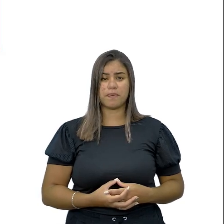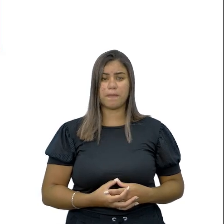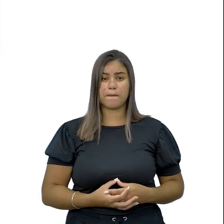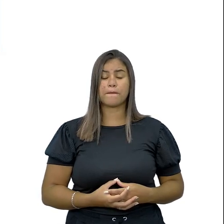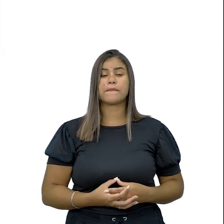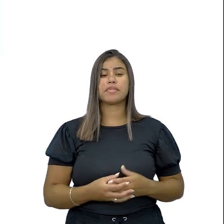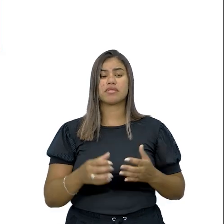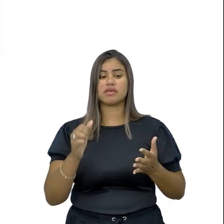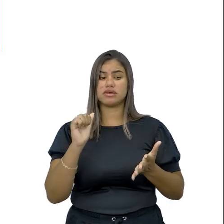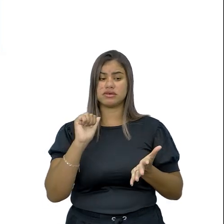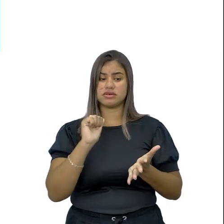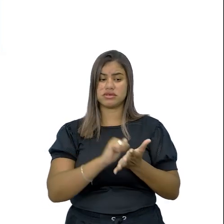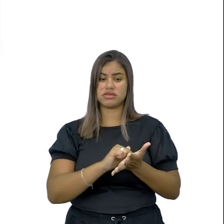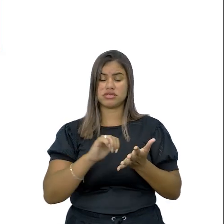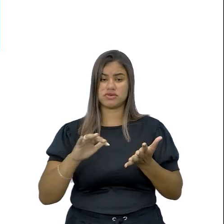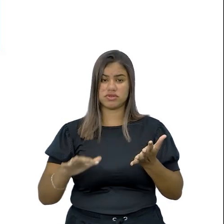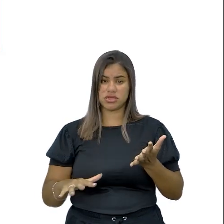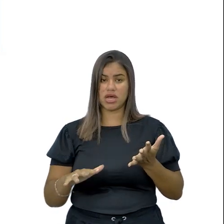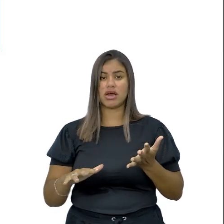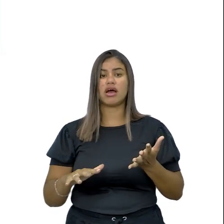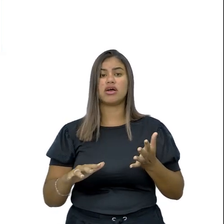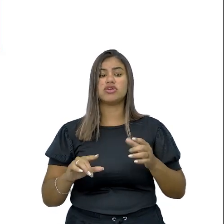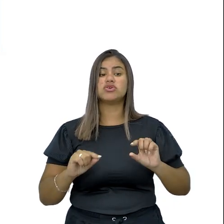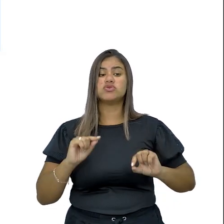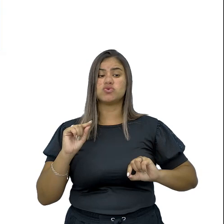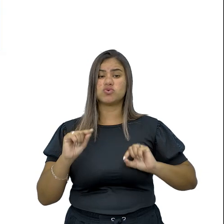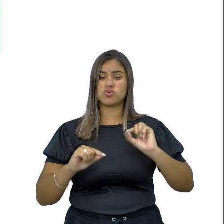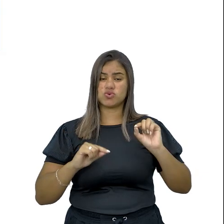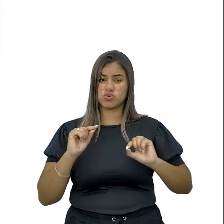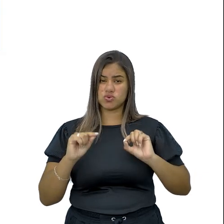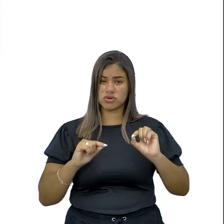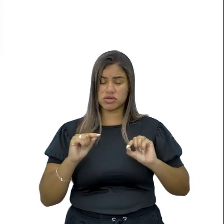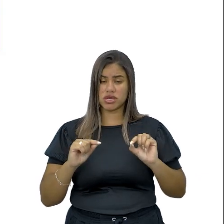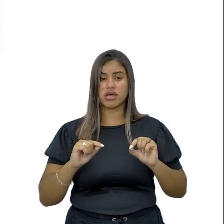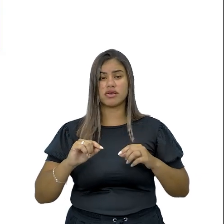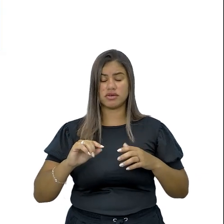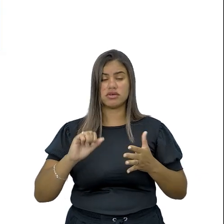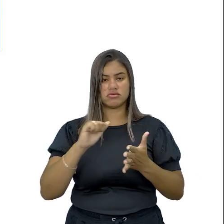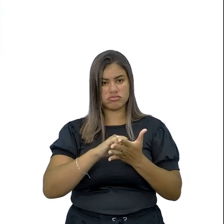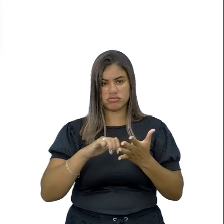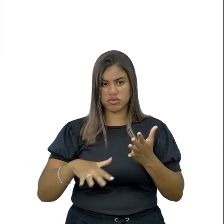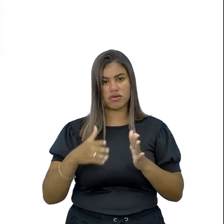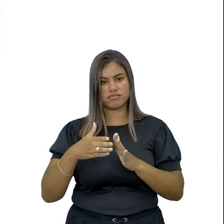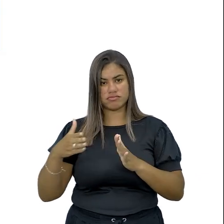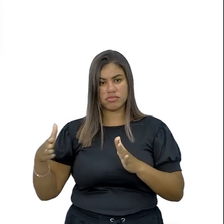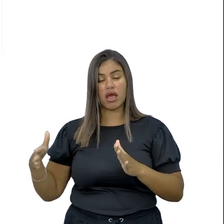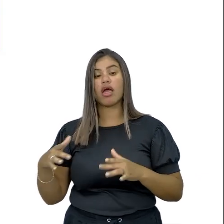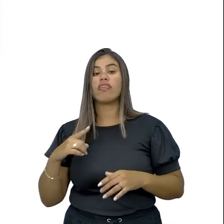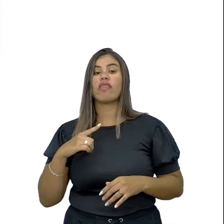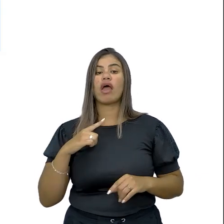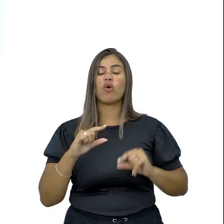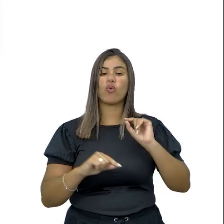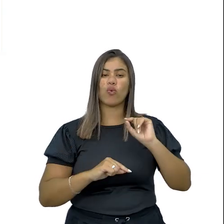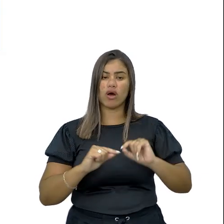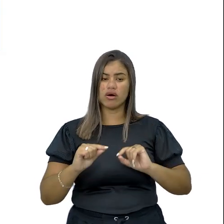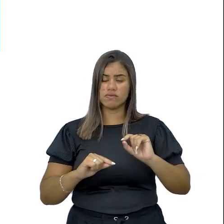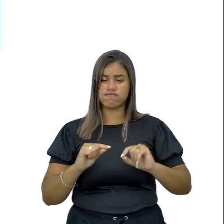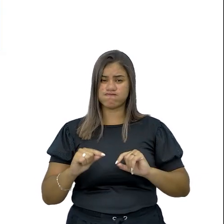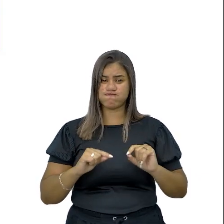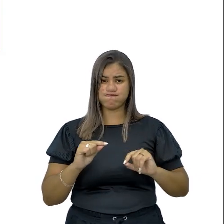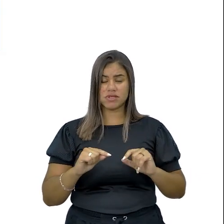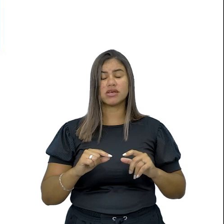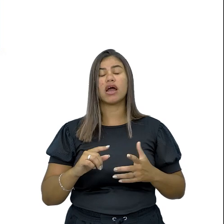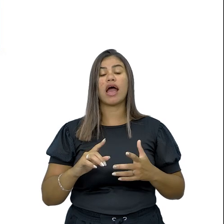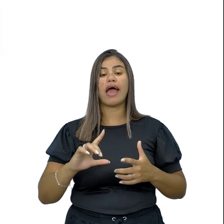Essa atividade, né, foi extraída de uma sequência de atividades, óbvio, mas que tinha como unidade temática